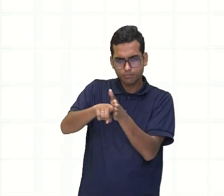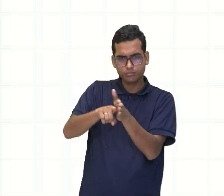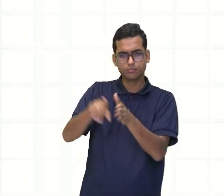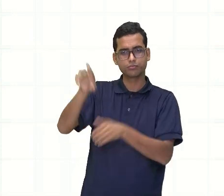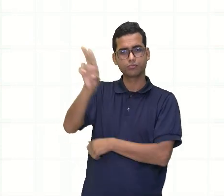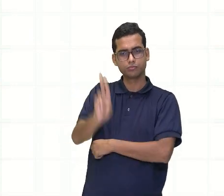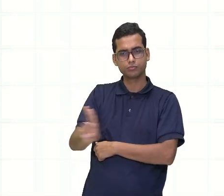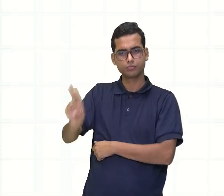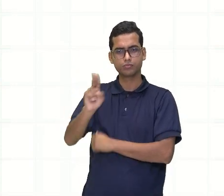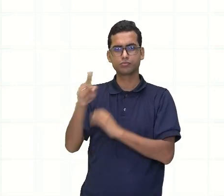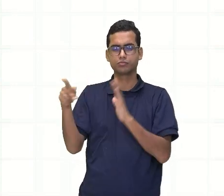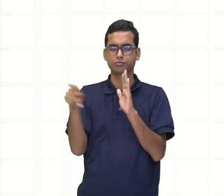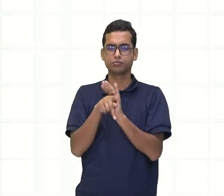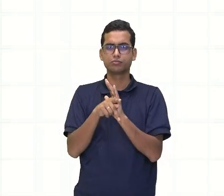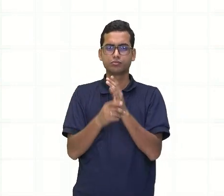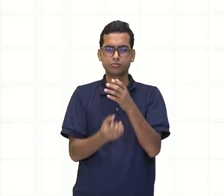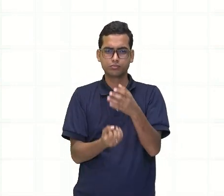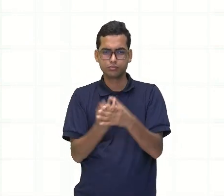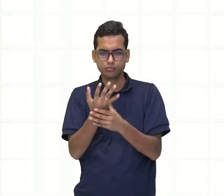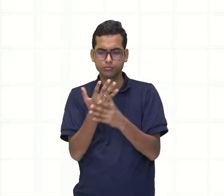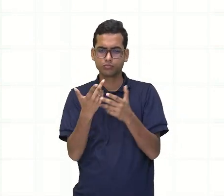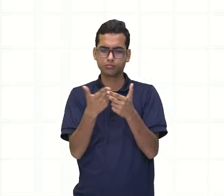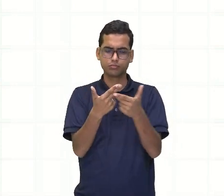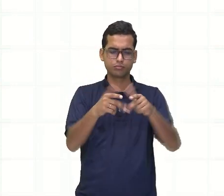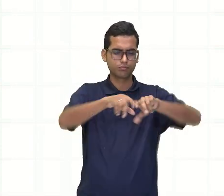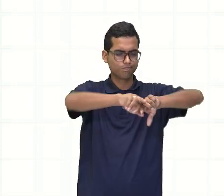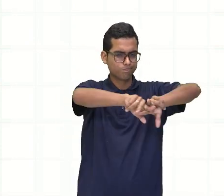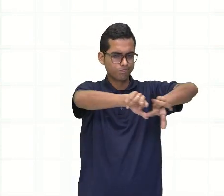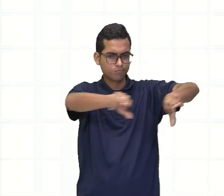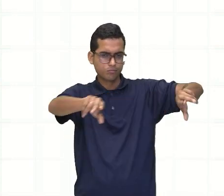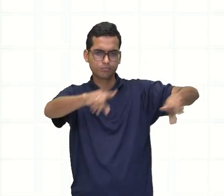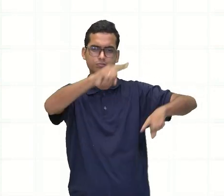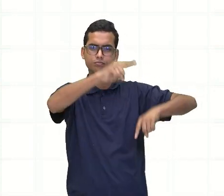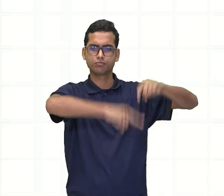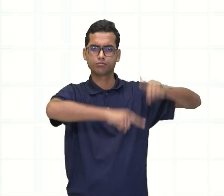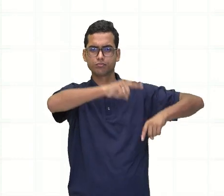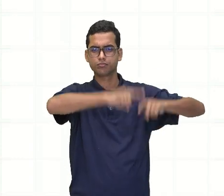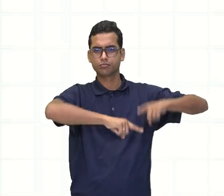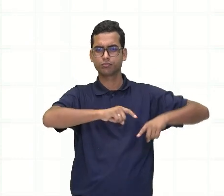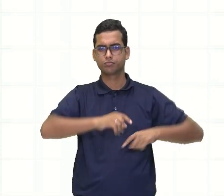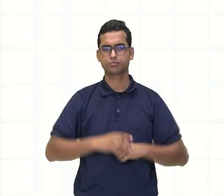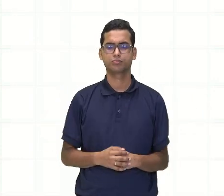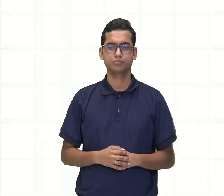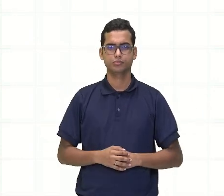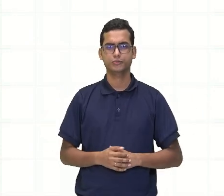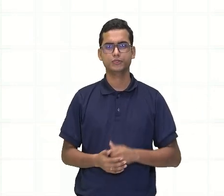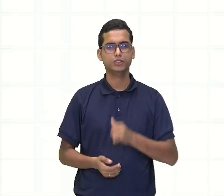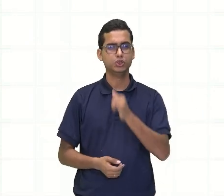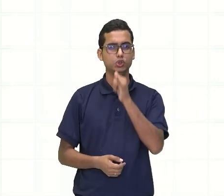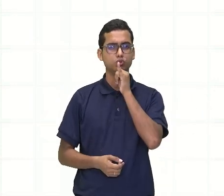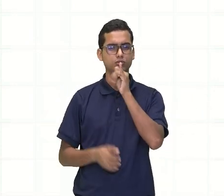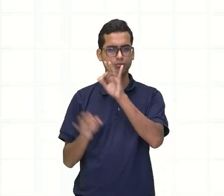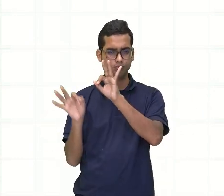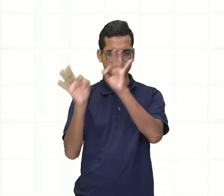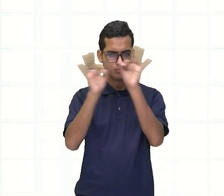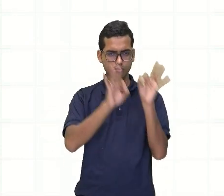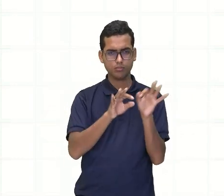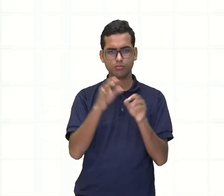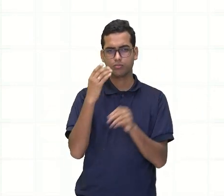ali motores e outros equipamentos, certo? E o exemplo que nós